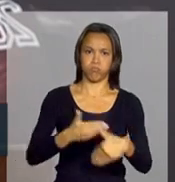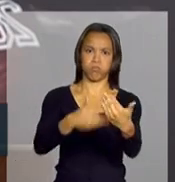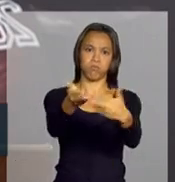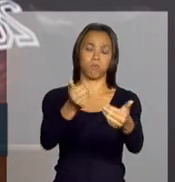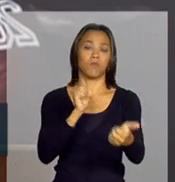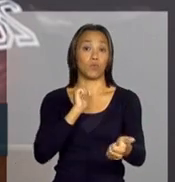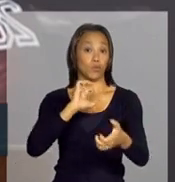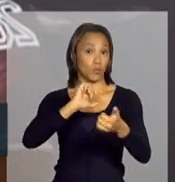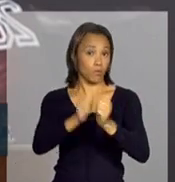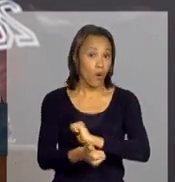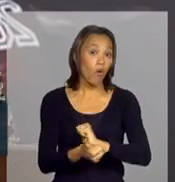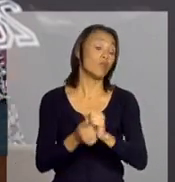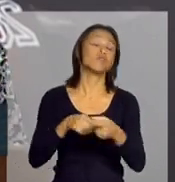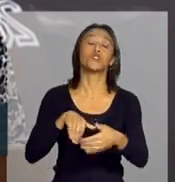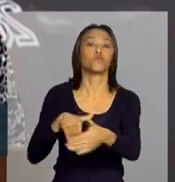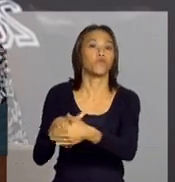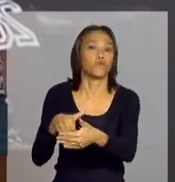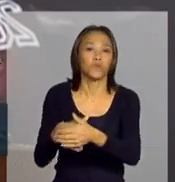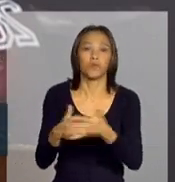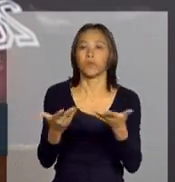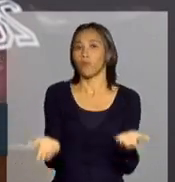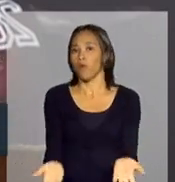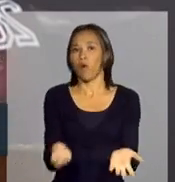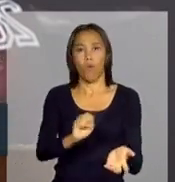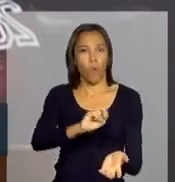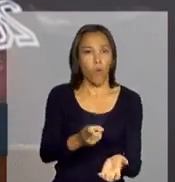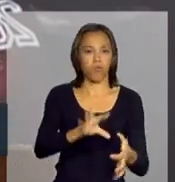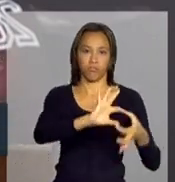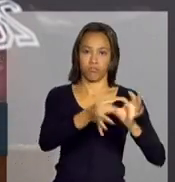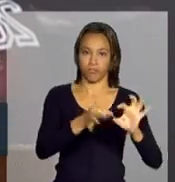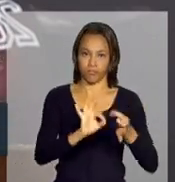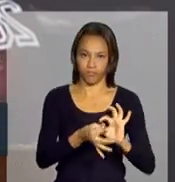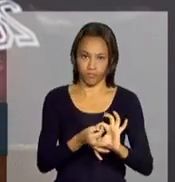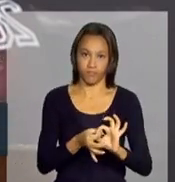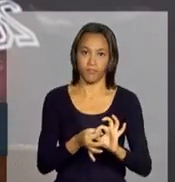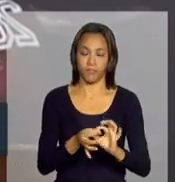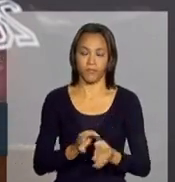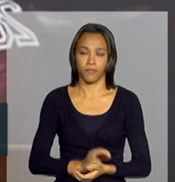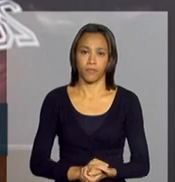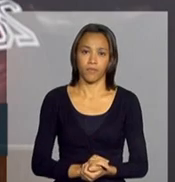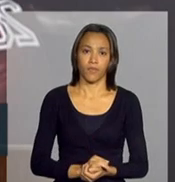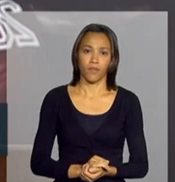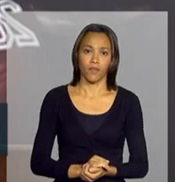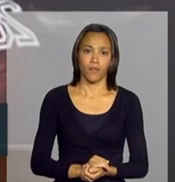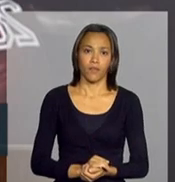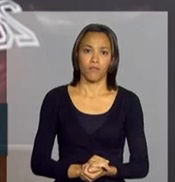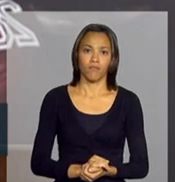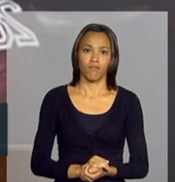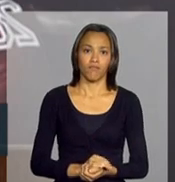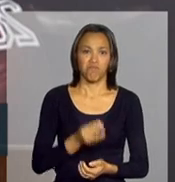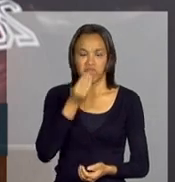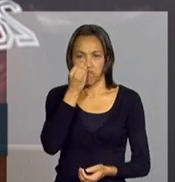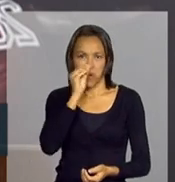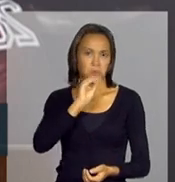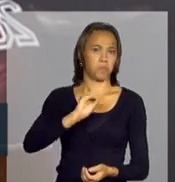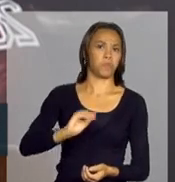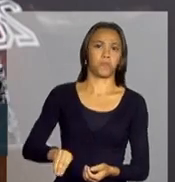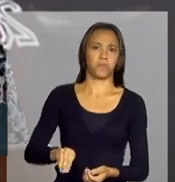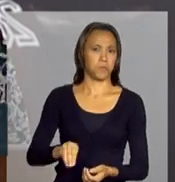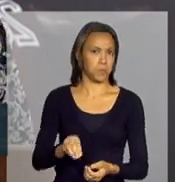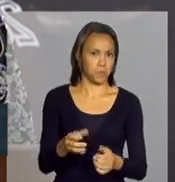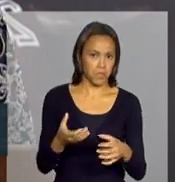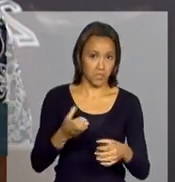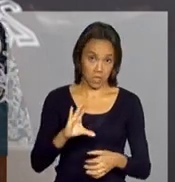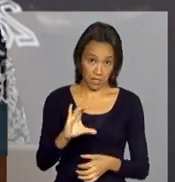jogos sejam eles futebol ou jogos olímpicos Abriu mão da